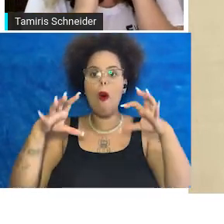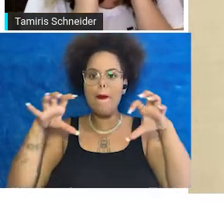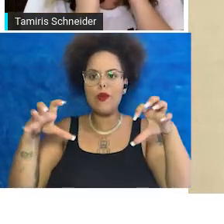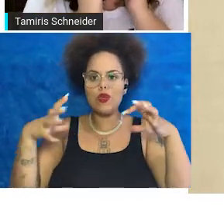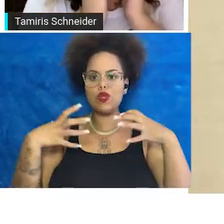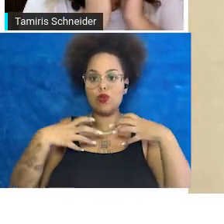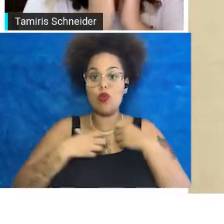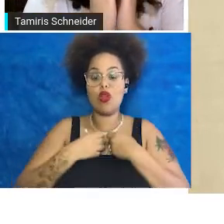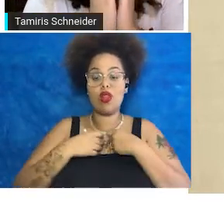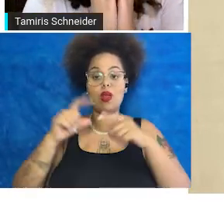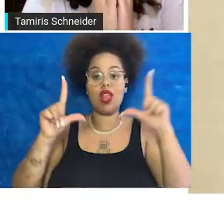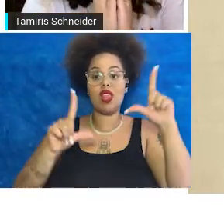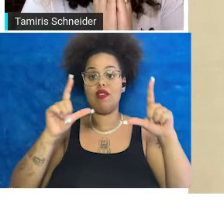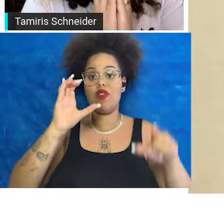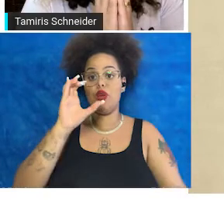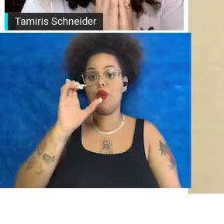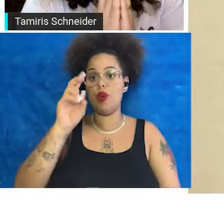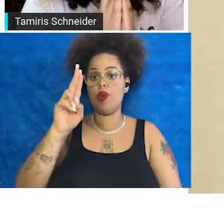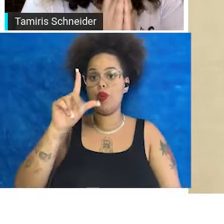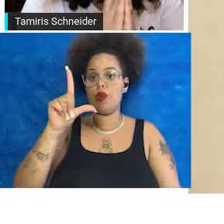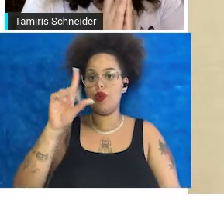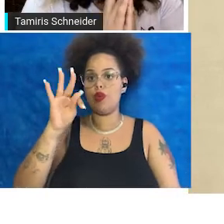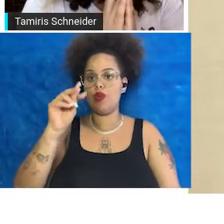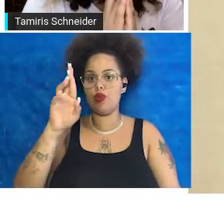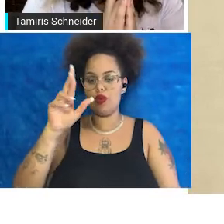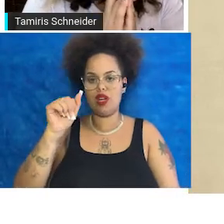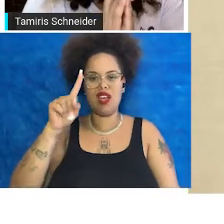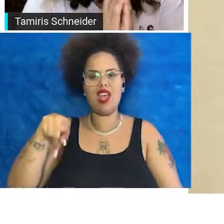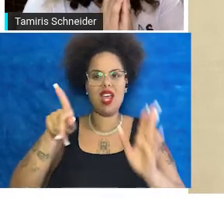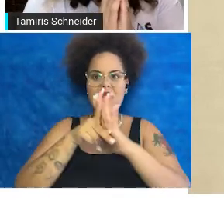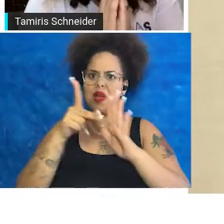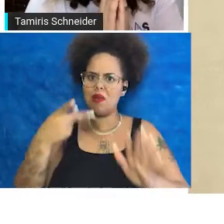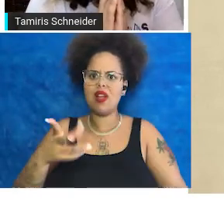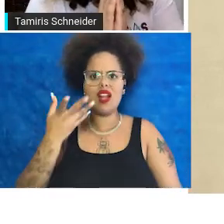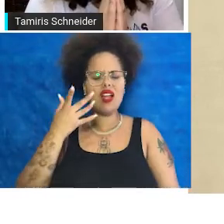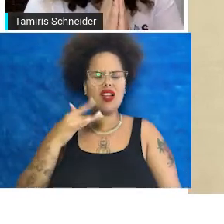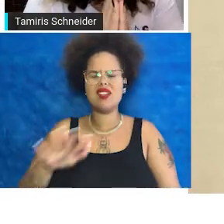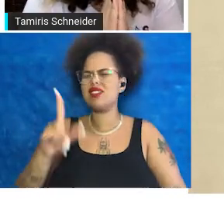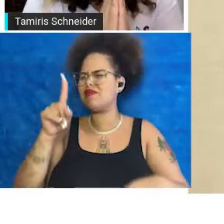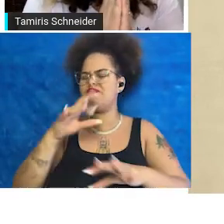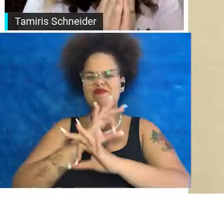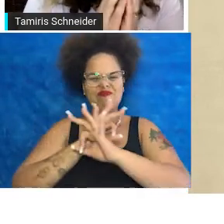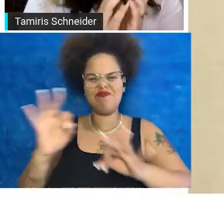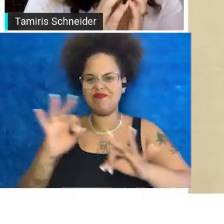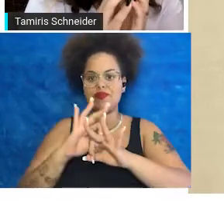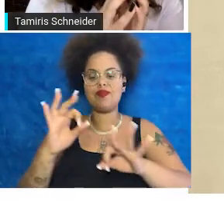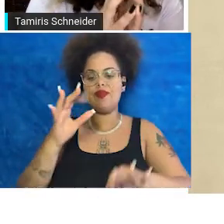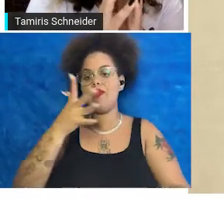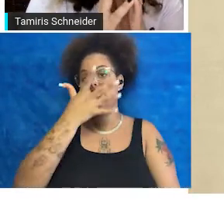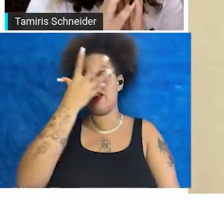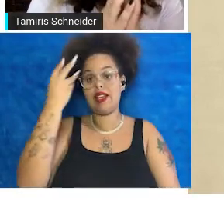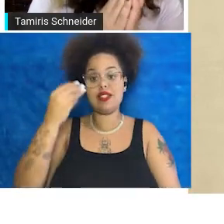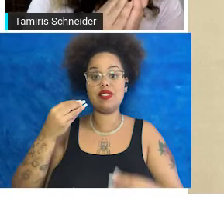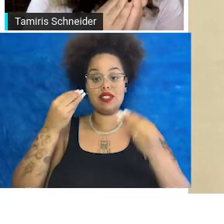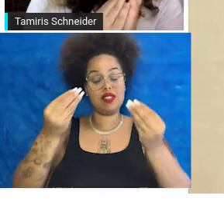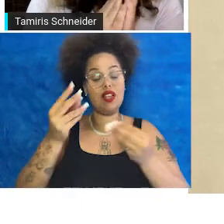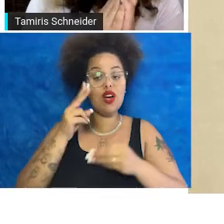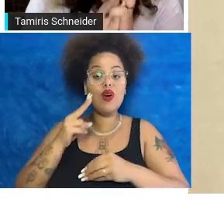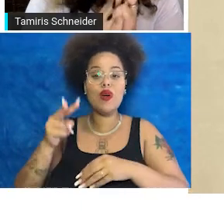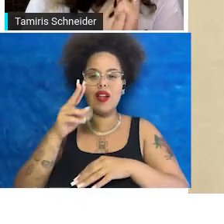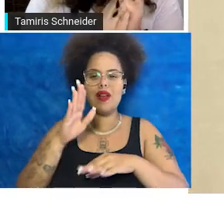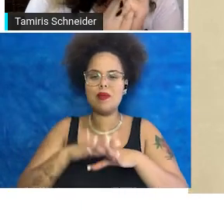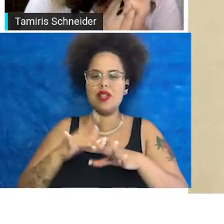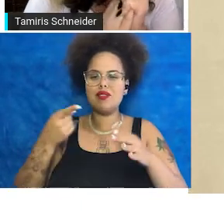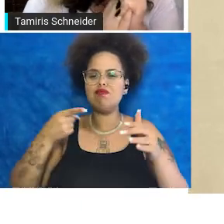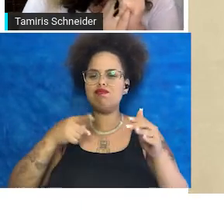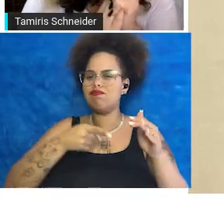TV Cultura, é uma coisa para criança, assim, e é sensacional, e a gente esquece de dar esse olhar mais